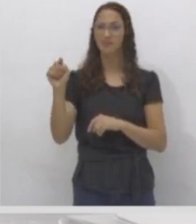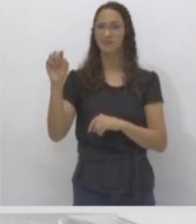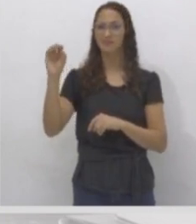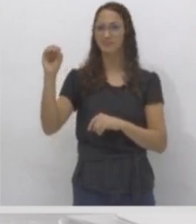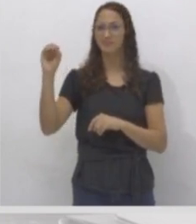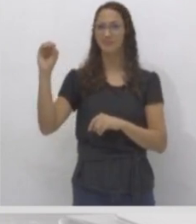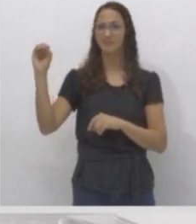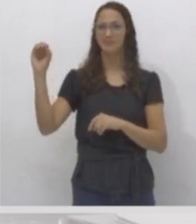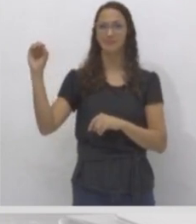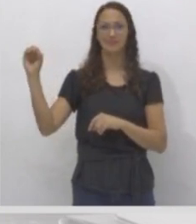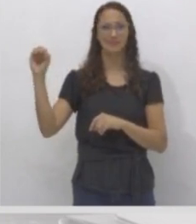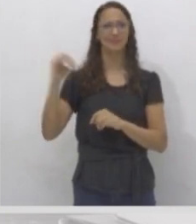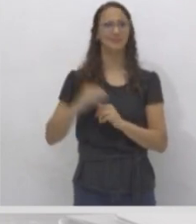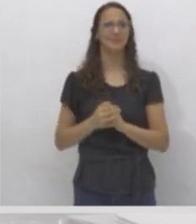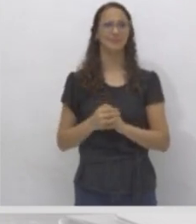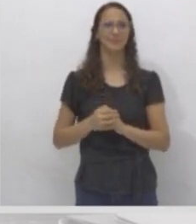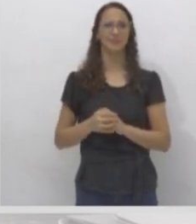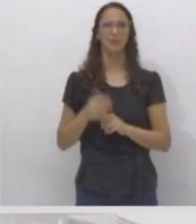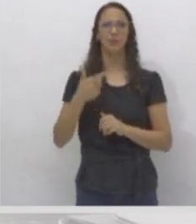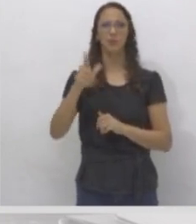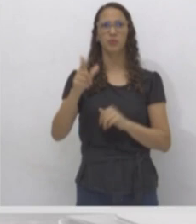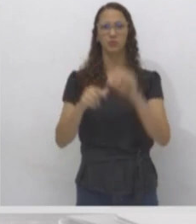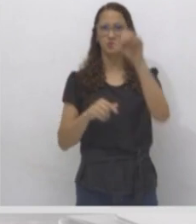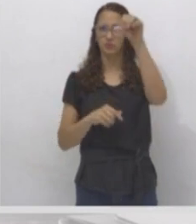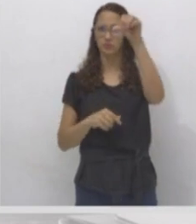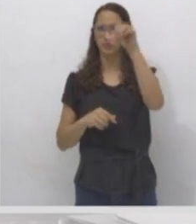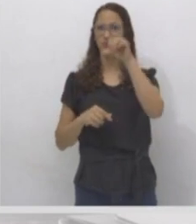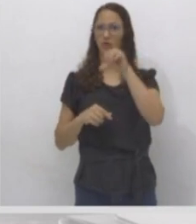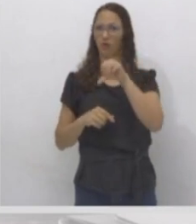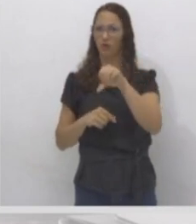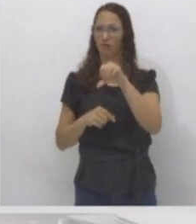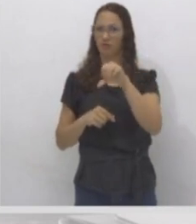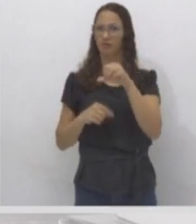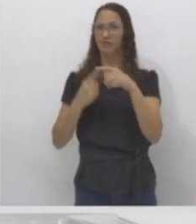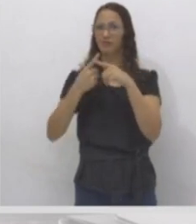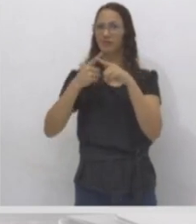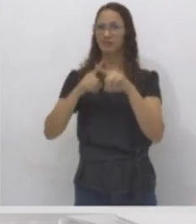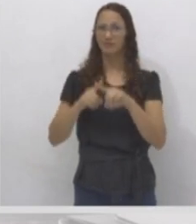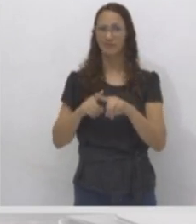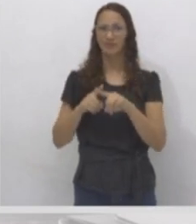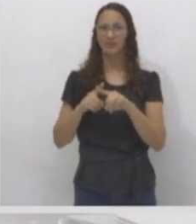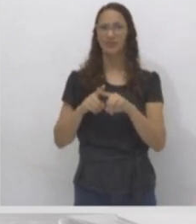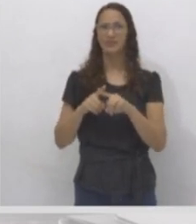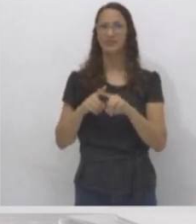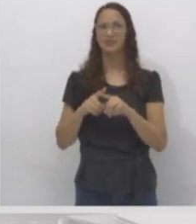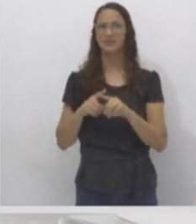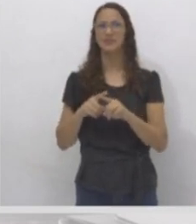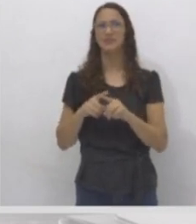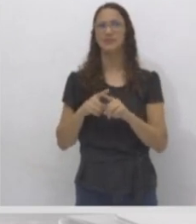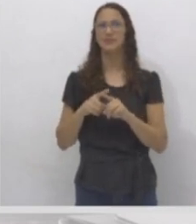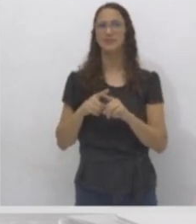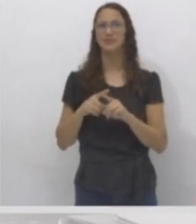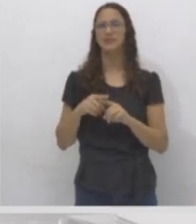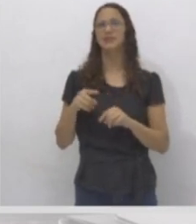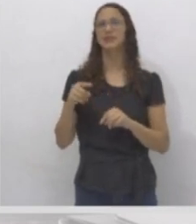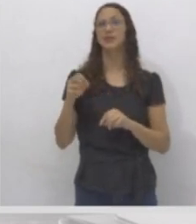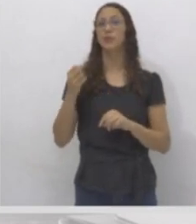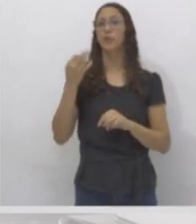Mais, o próximo algarismo é o 9. Vezes a letrinha, que é a centena. Quanto é o valor da